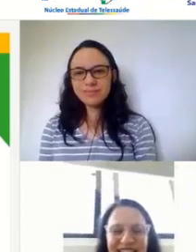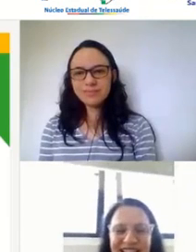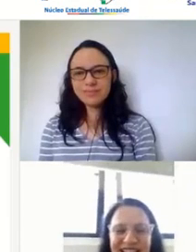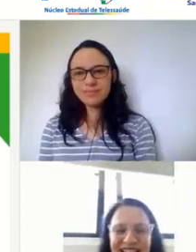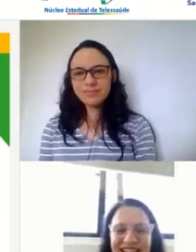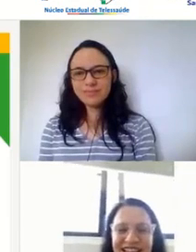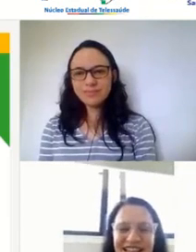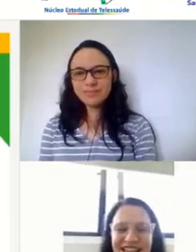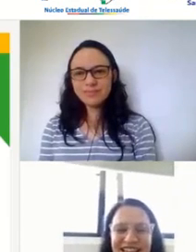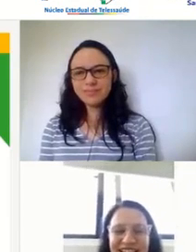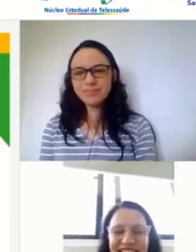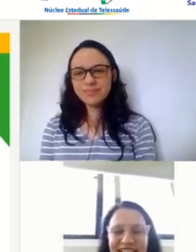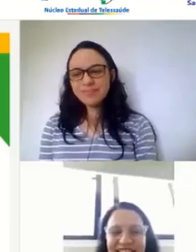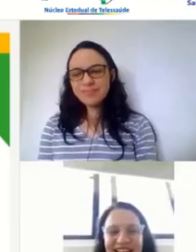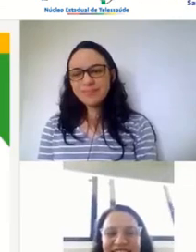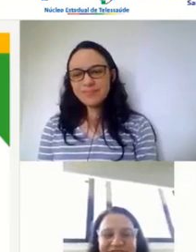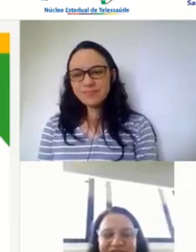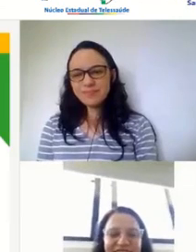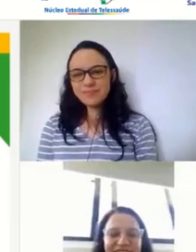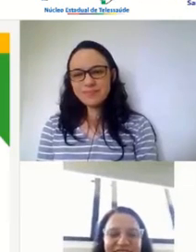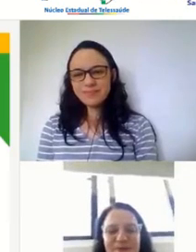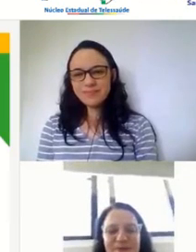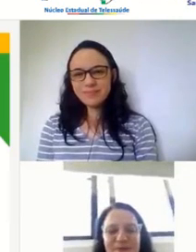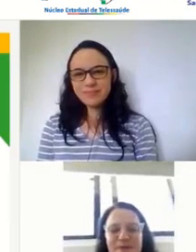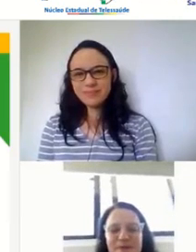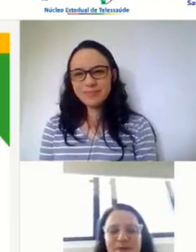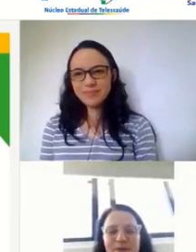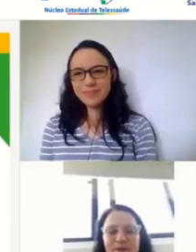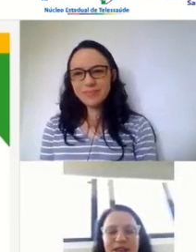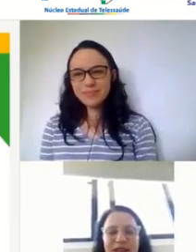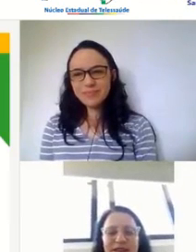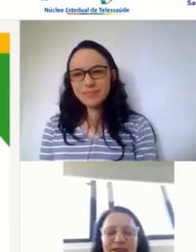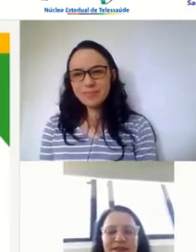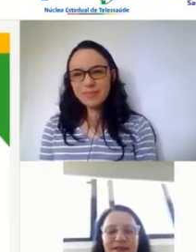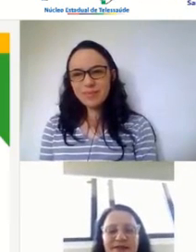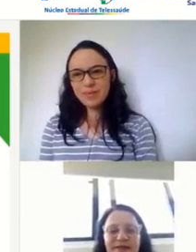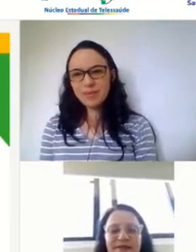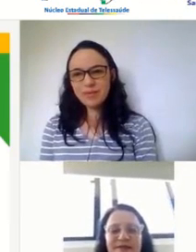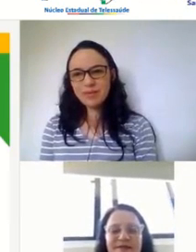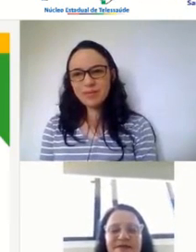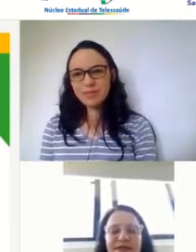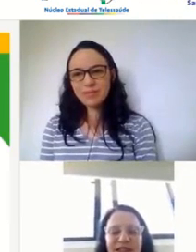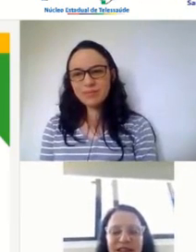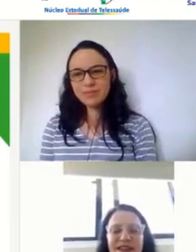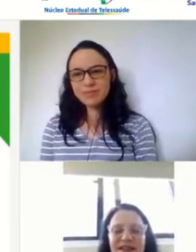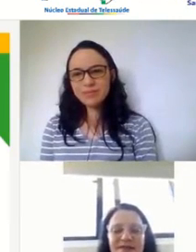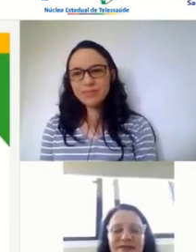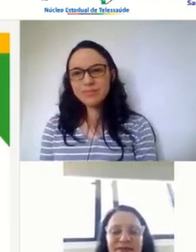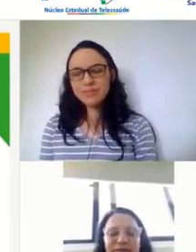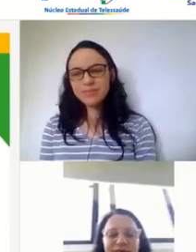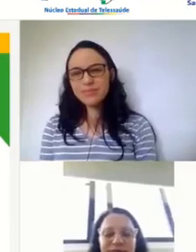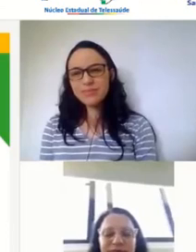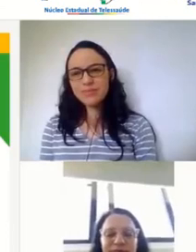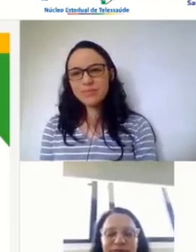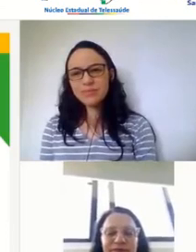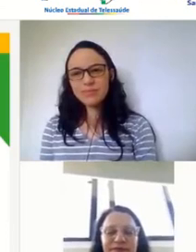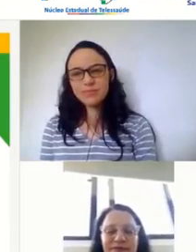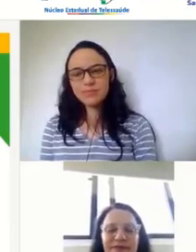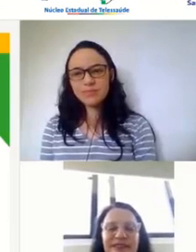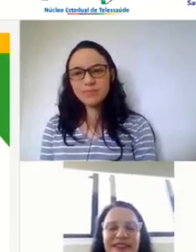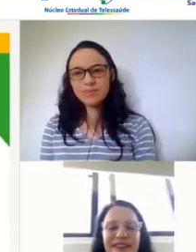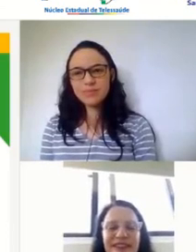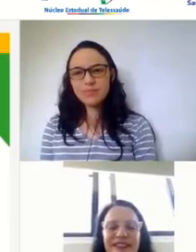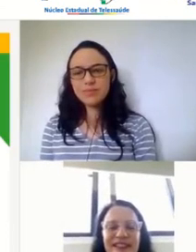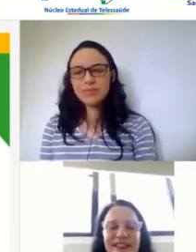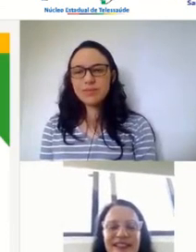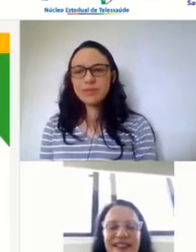outra outras agendas não conserte mauricéia a próxima agenda dia26 ela está quase